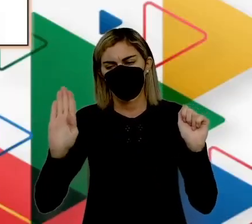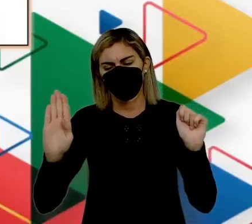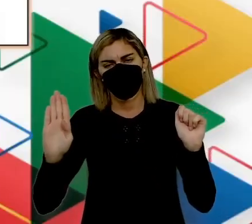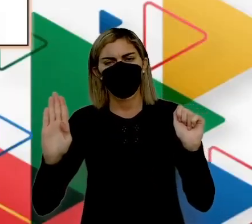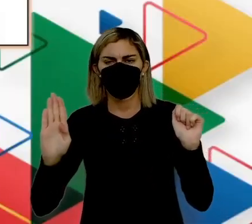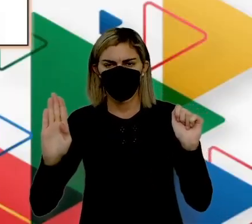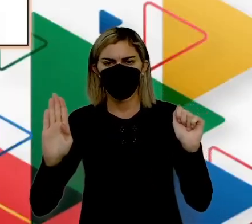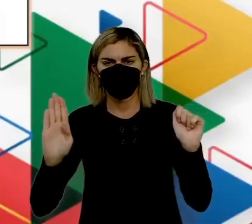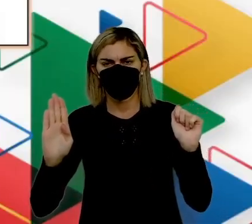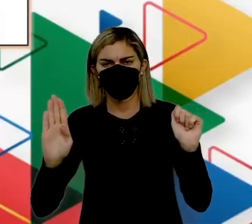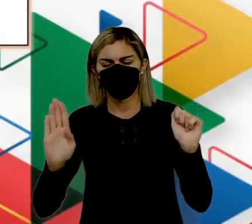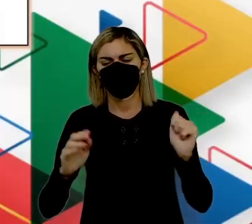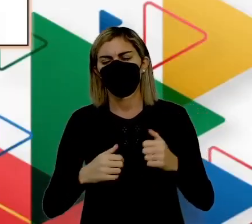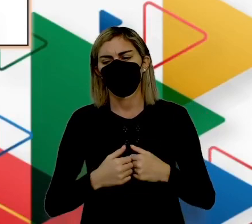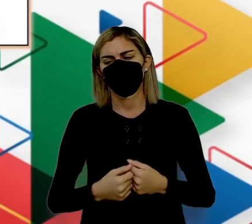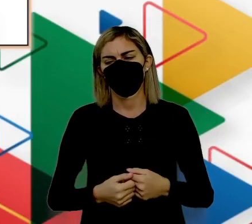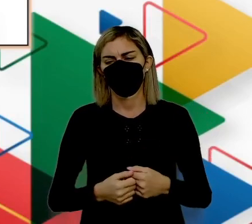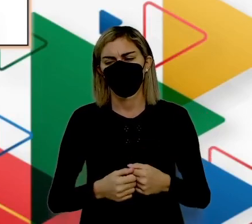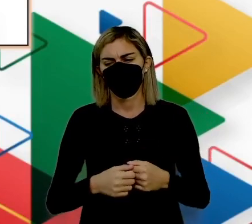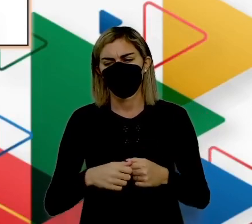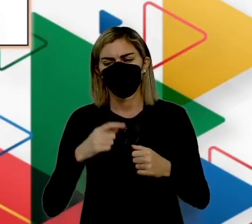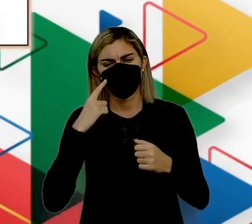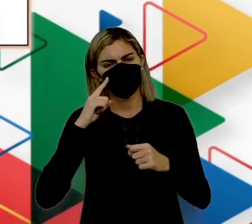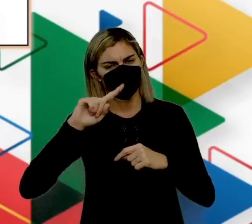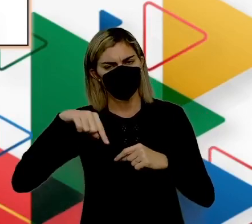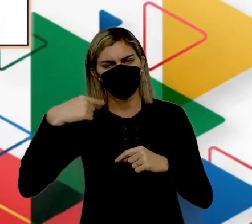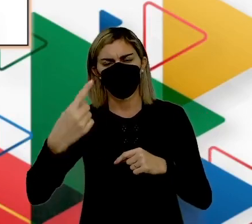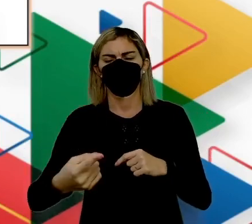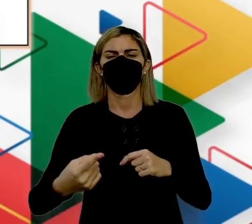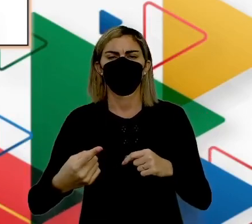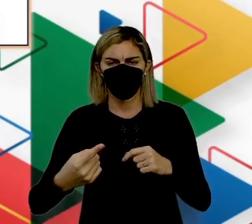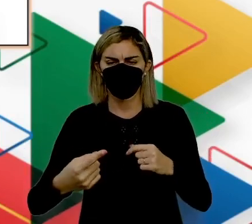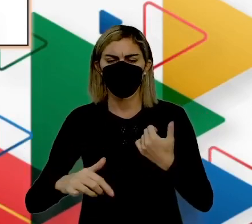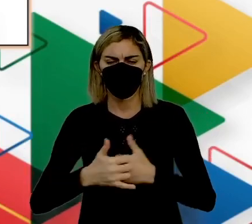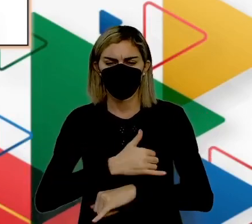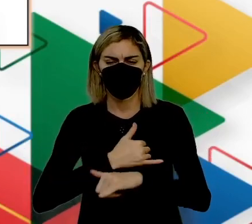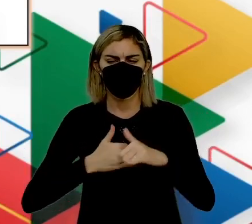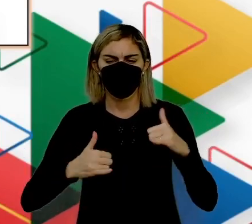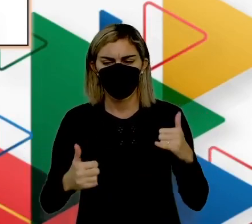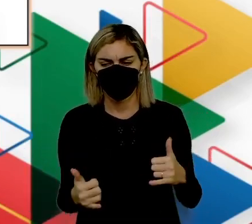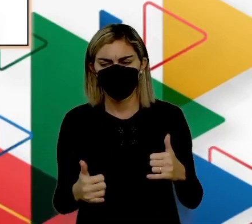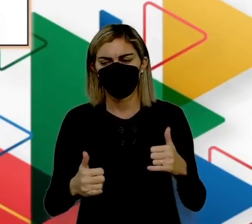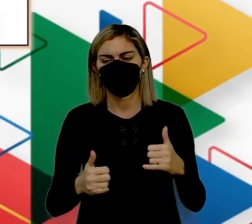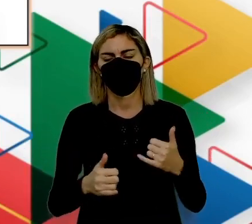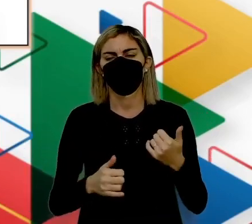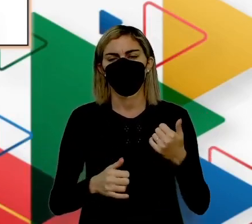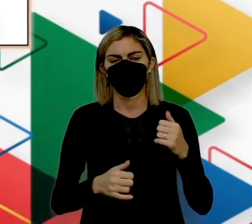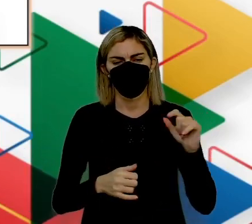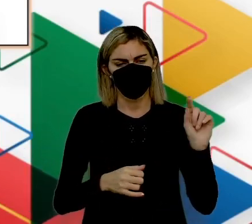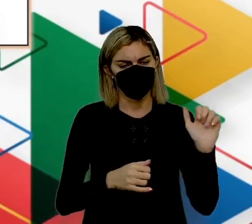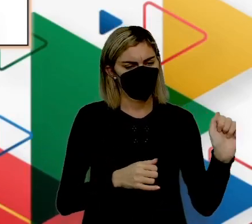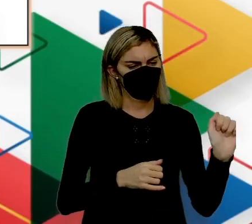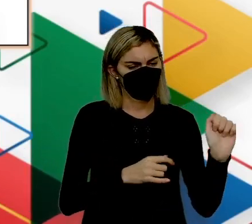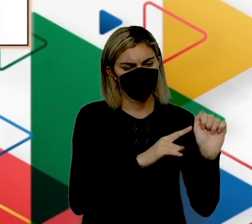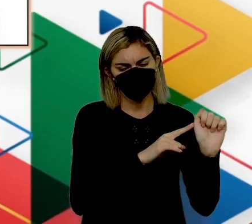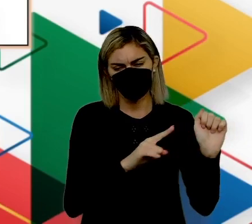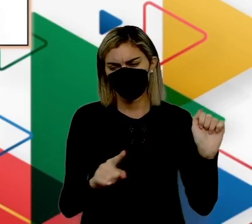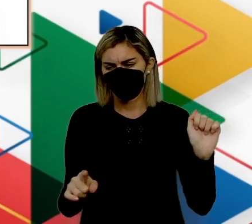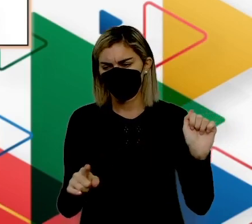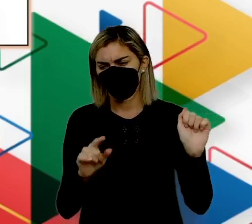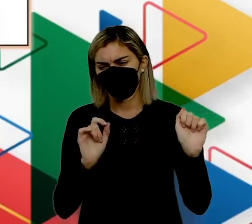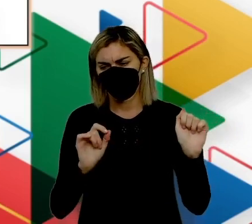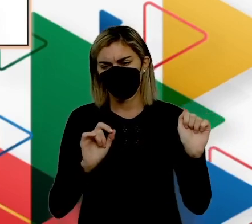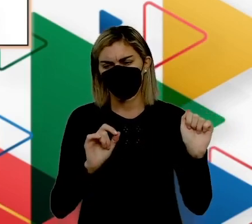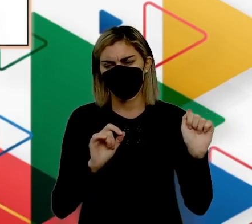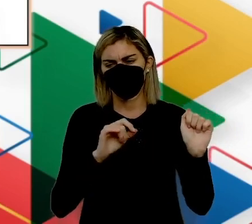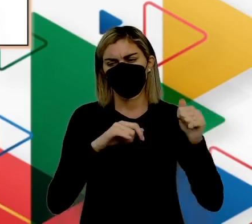carga Q2. Depois da eletrização, A passou a assumir uma carga